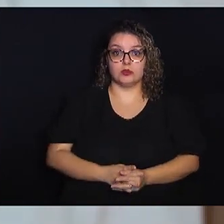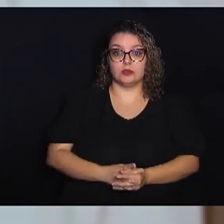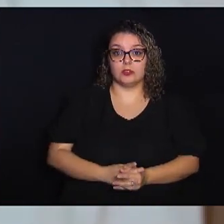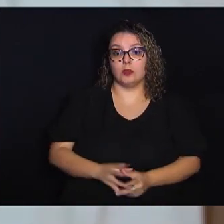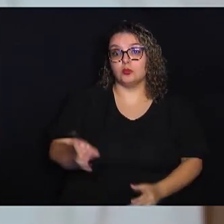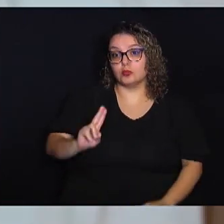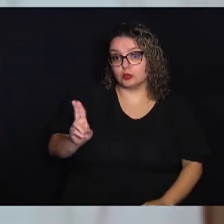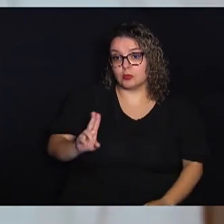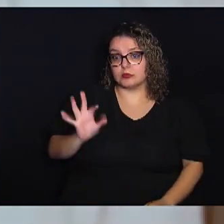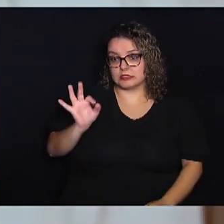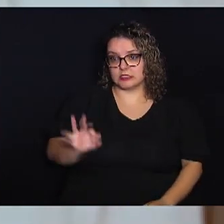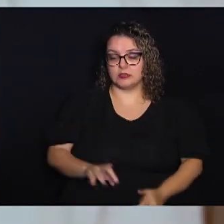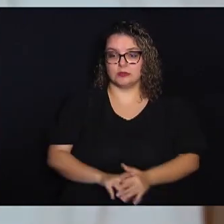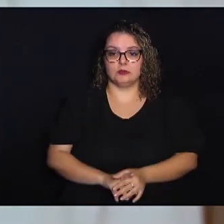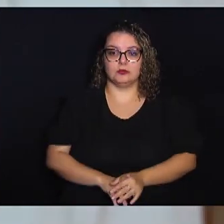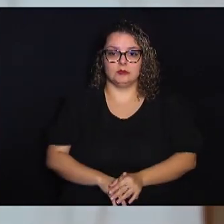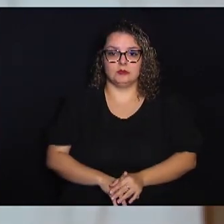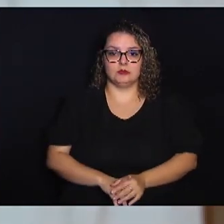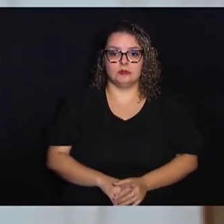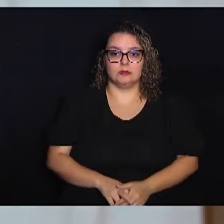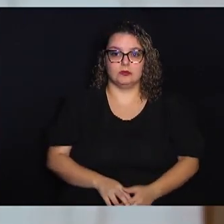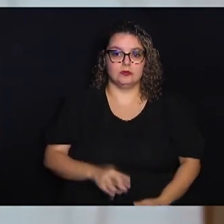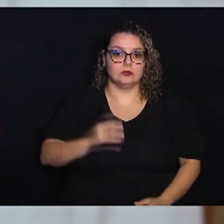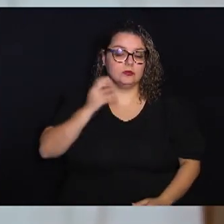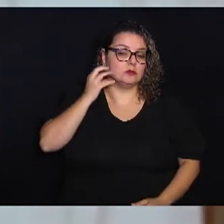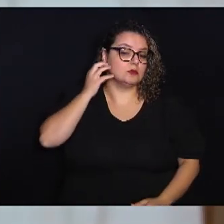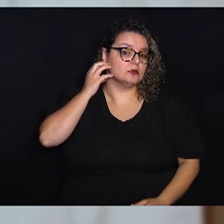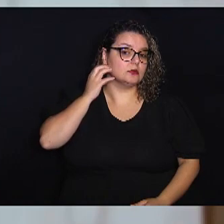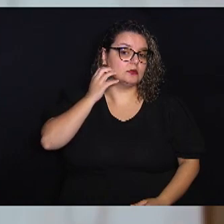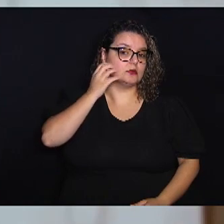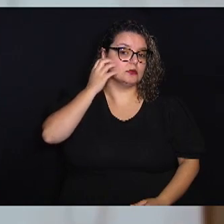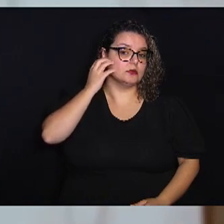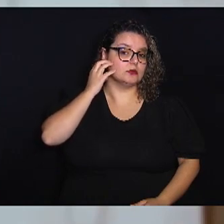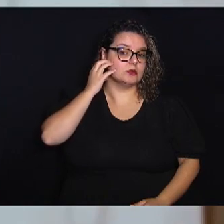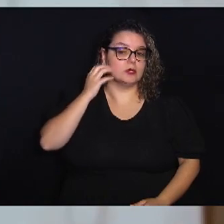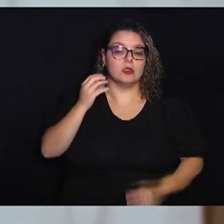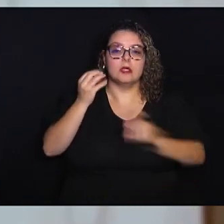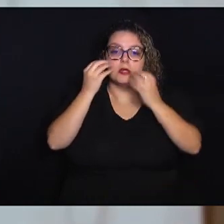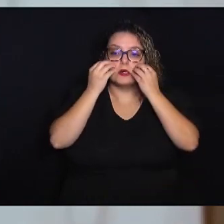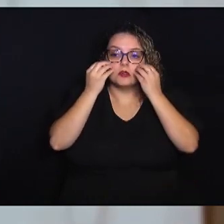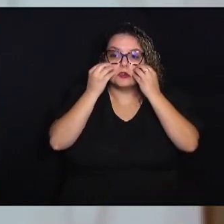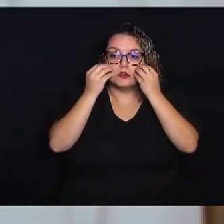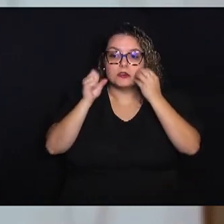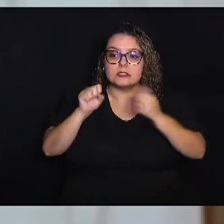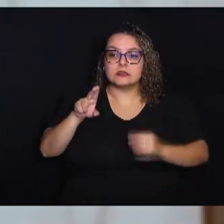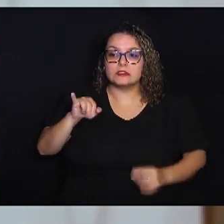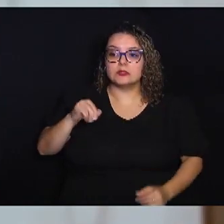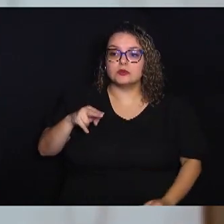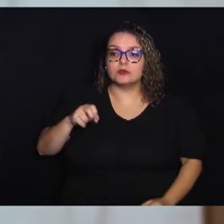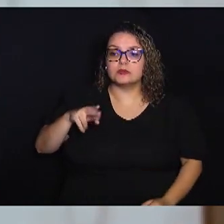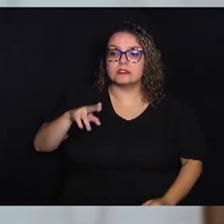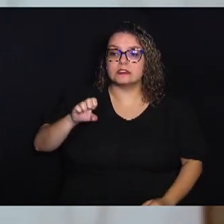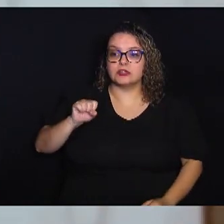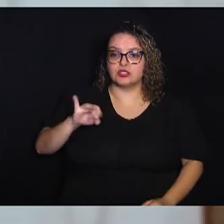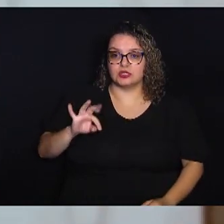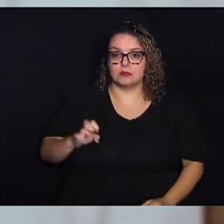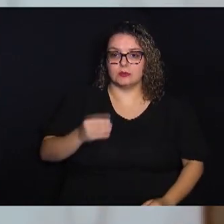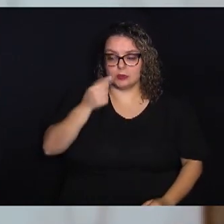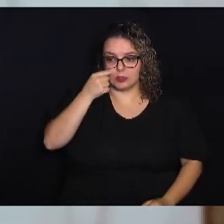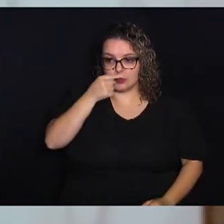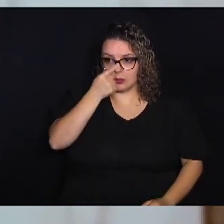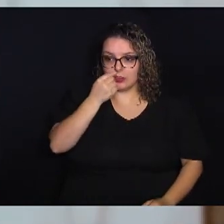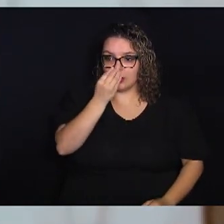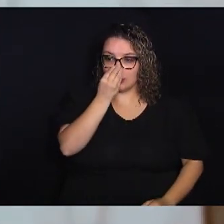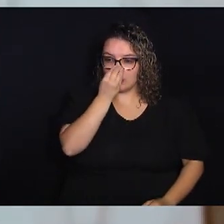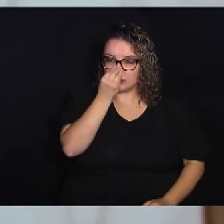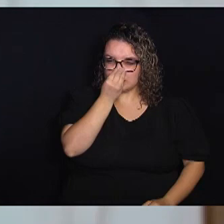nomenclatura. Então, se pega a região dos seios da face, a sinusite, se a região aqui do nariz em si, que a gente chama de